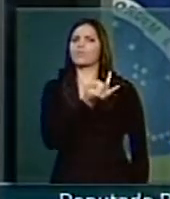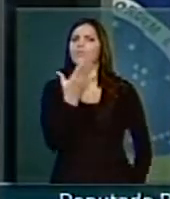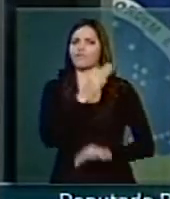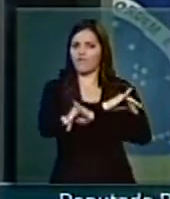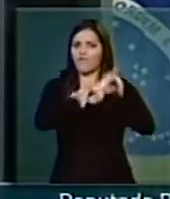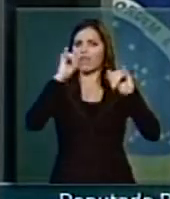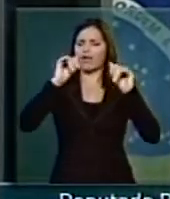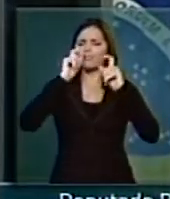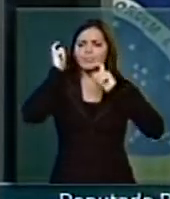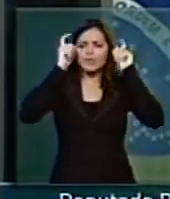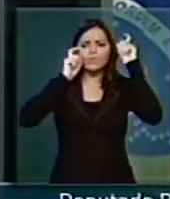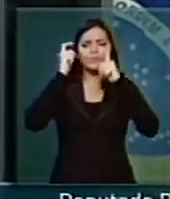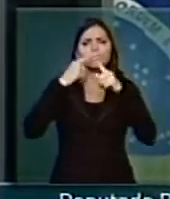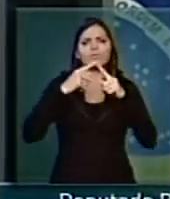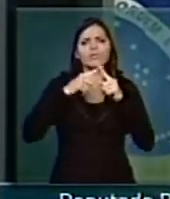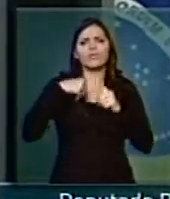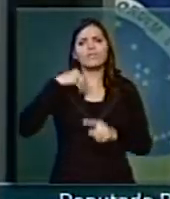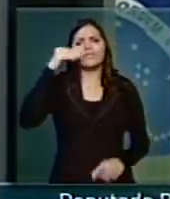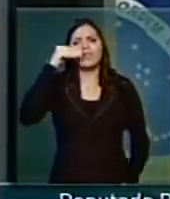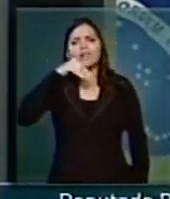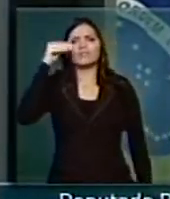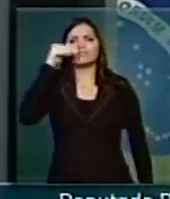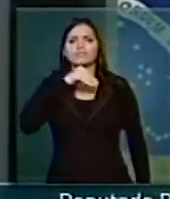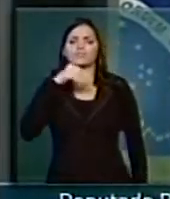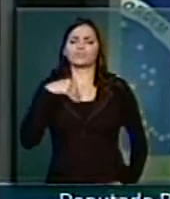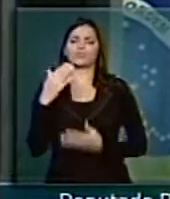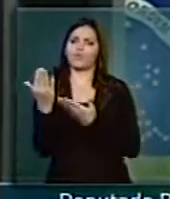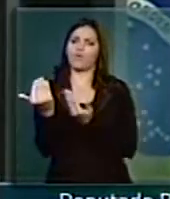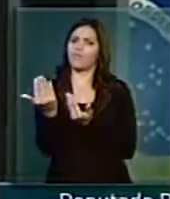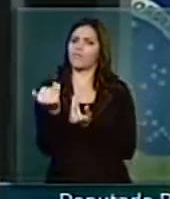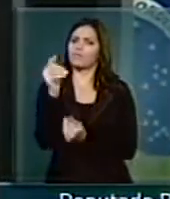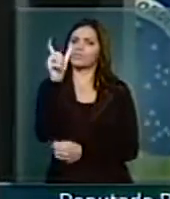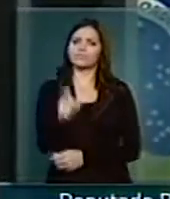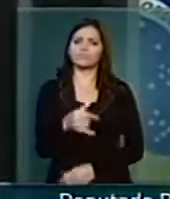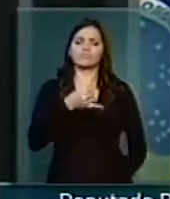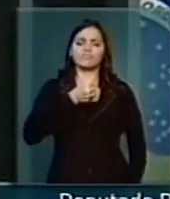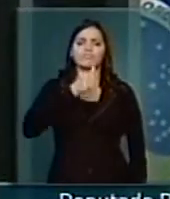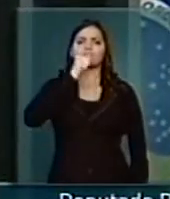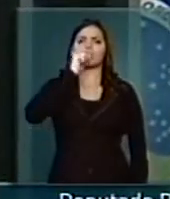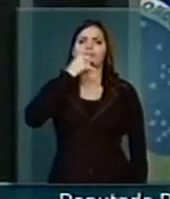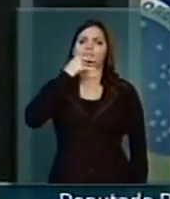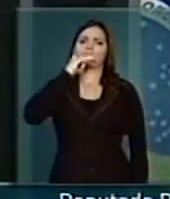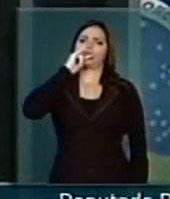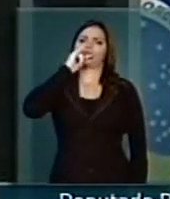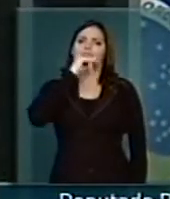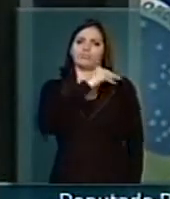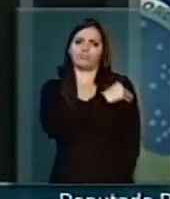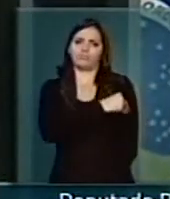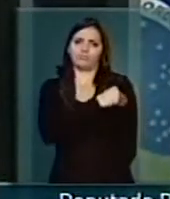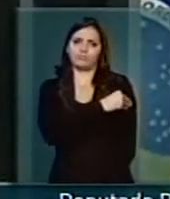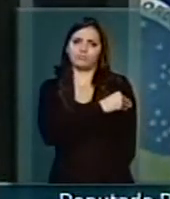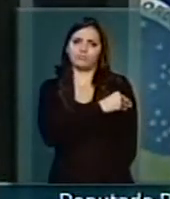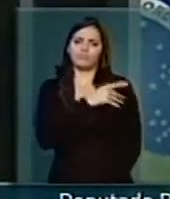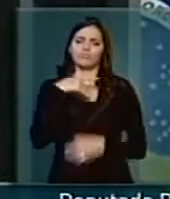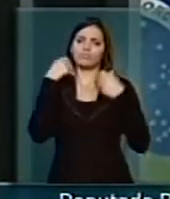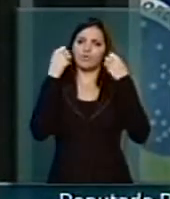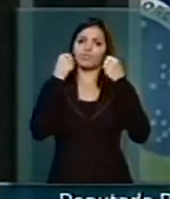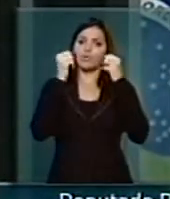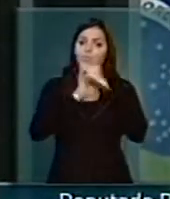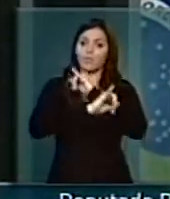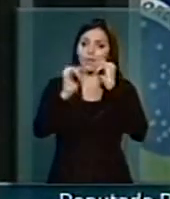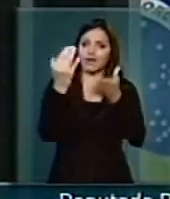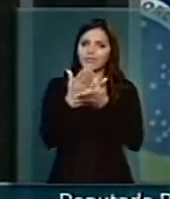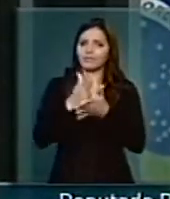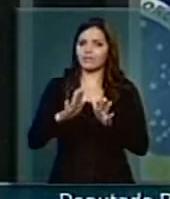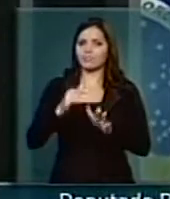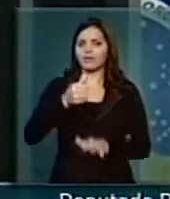preocupantes, pois mostram a fragilidade de nossos jovens ao consumir a bebida. Dados do movimento Propaganda Sem